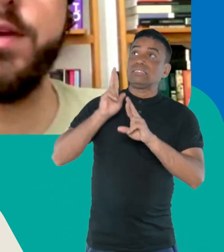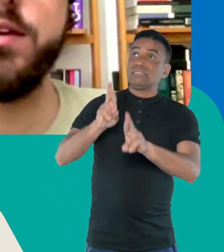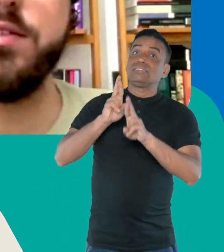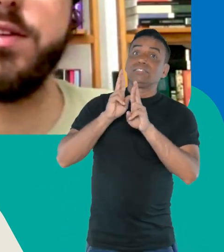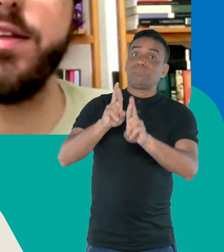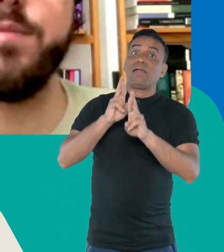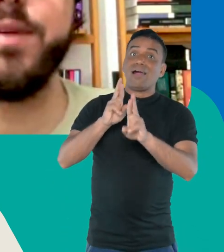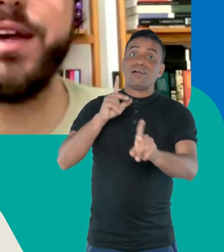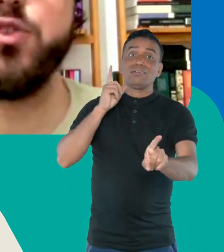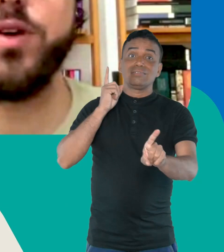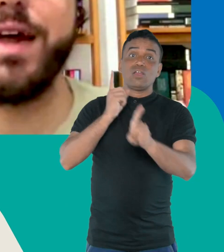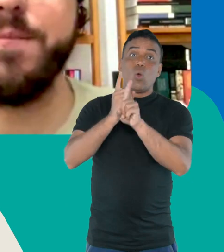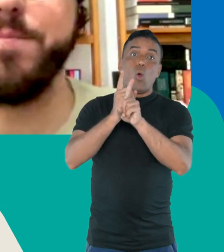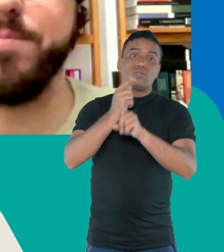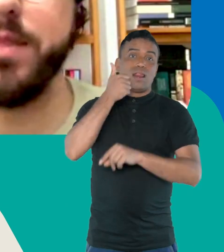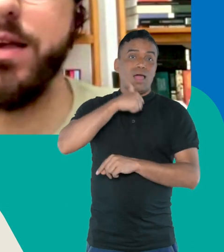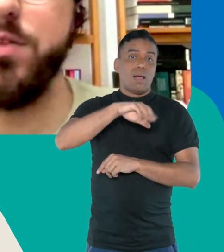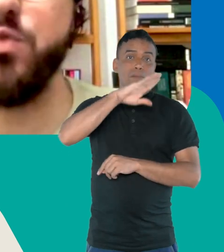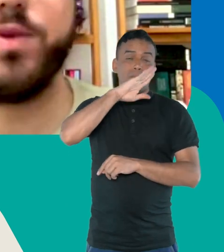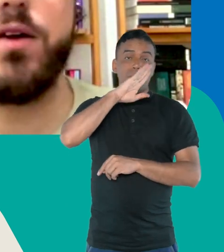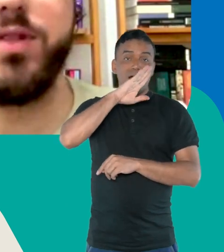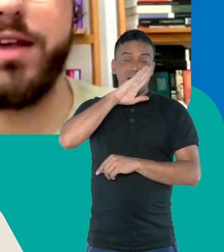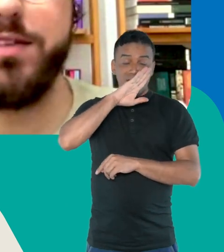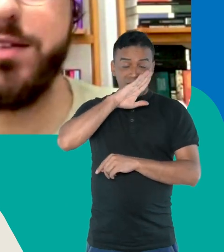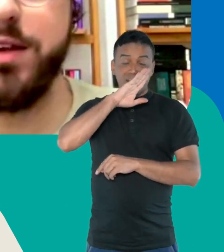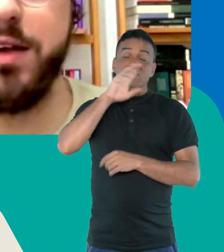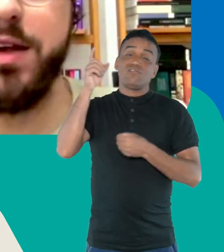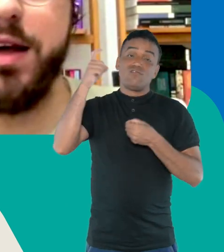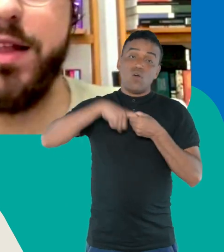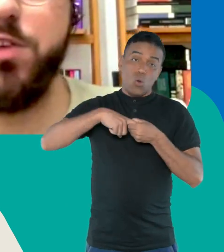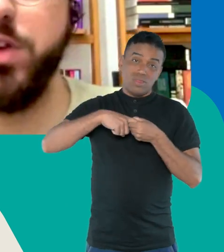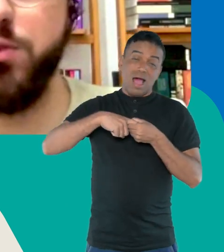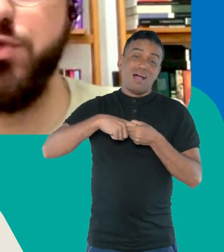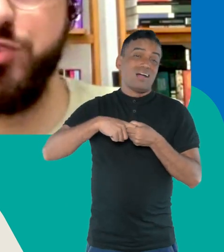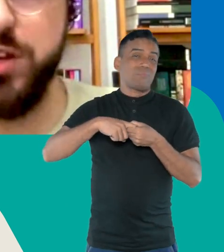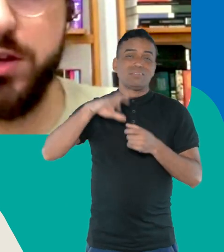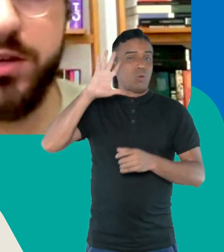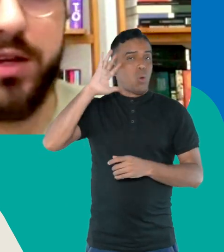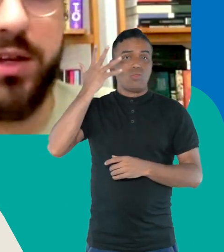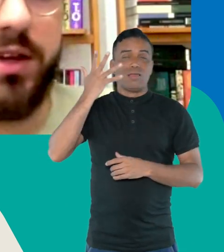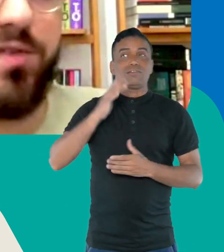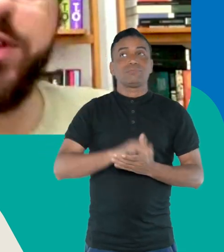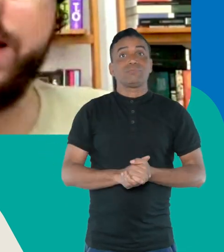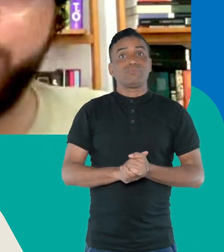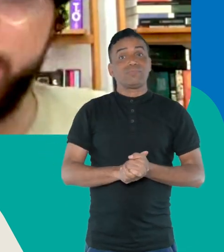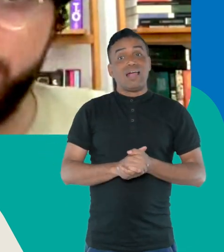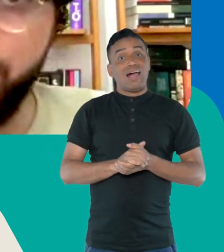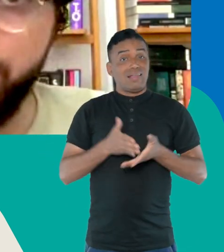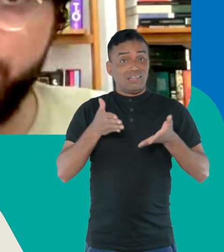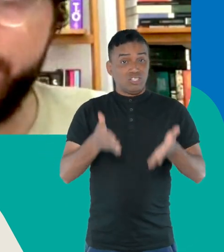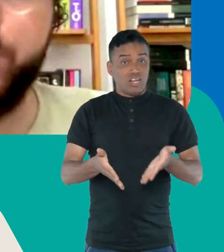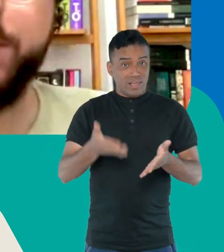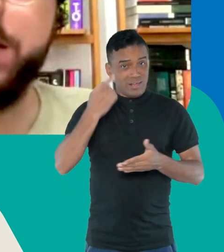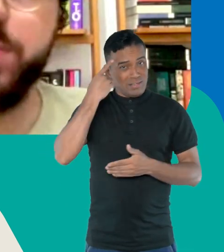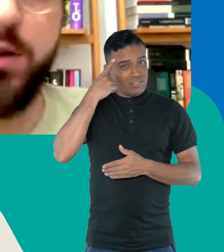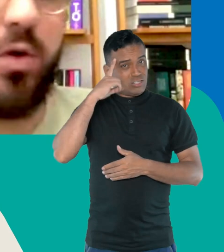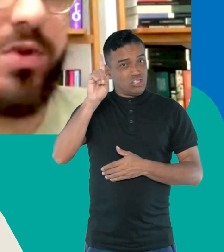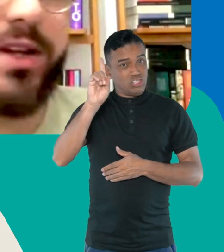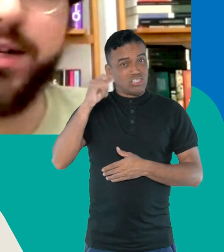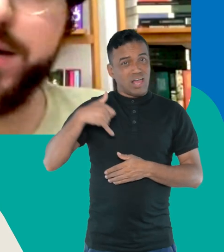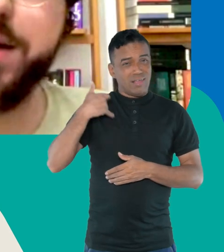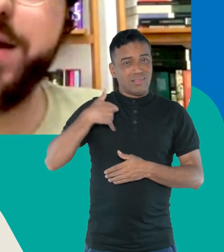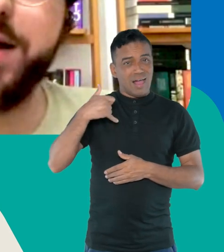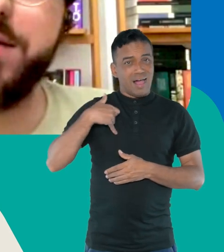nessa esperança dessa mãe retornar. E isso nunca acontece. Até que chega o dia que ele finalmente, já muito mais